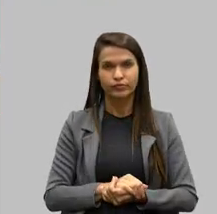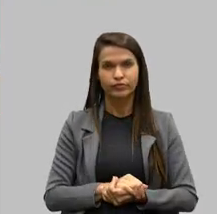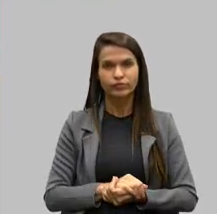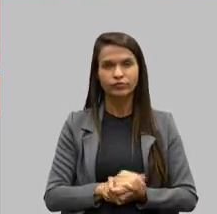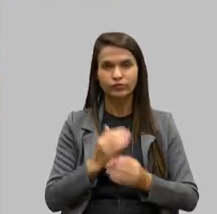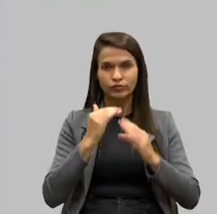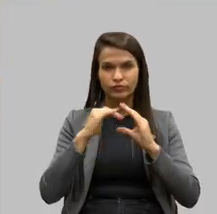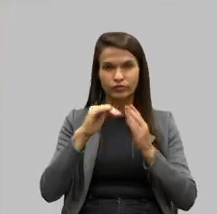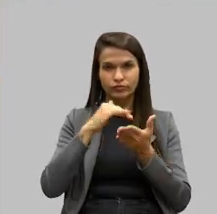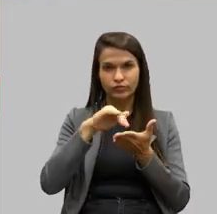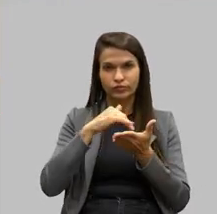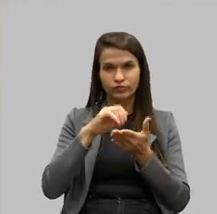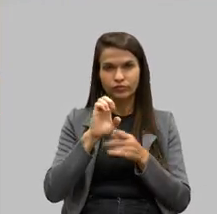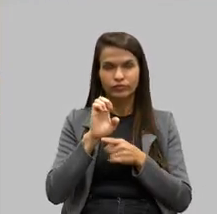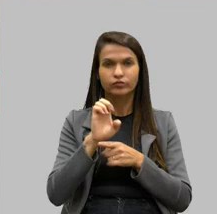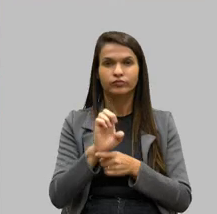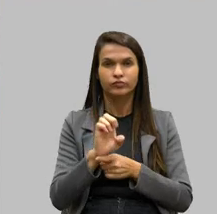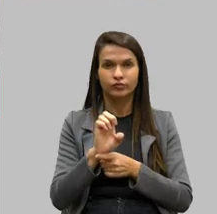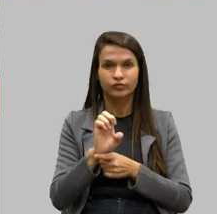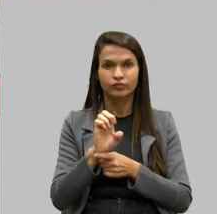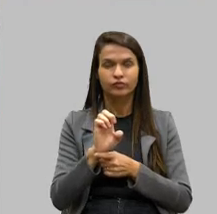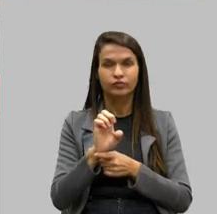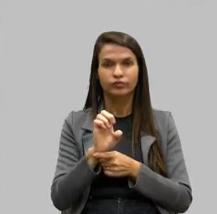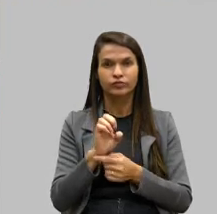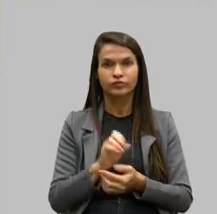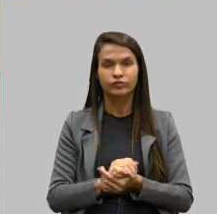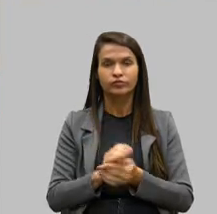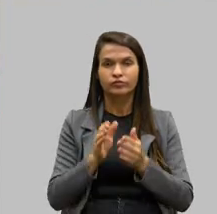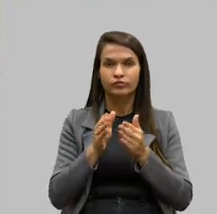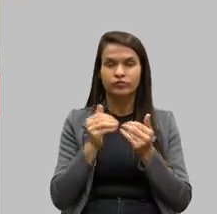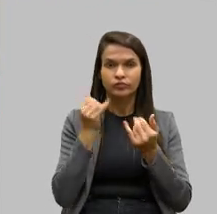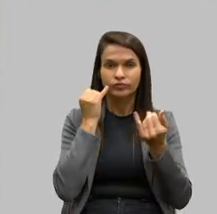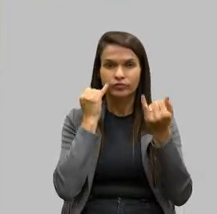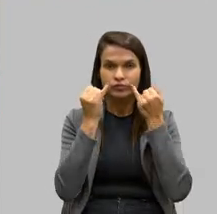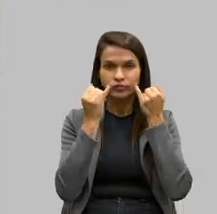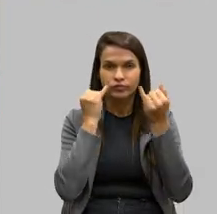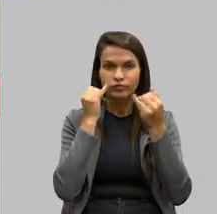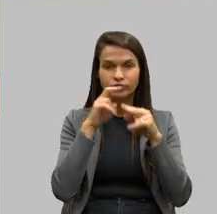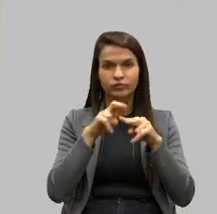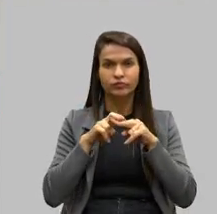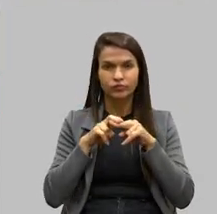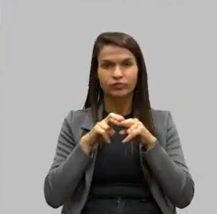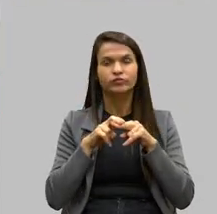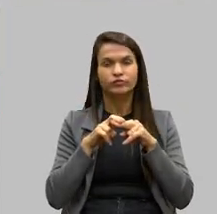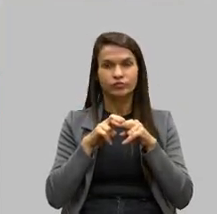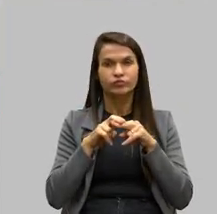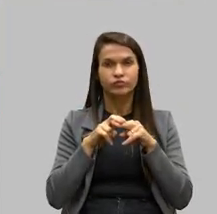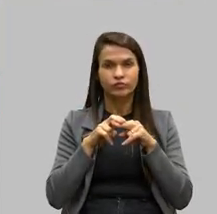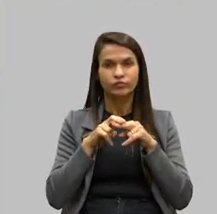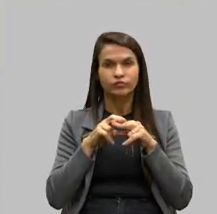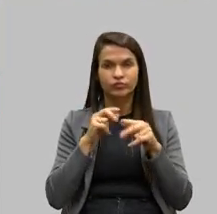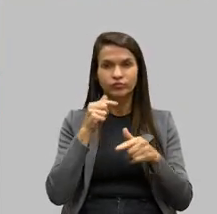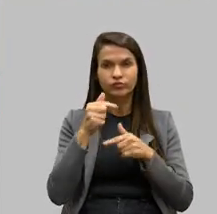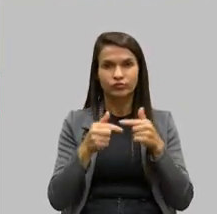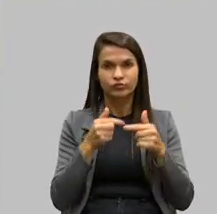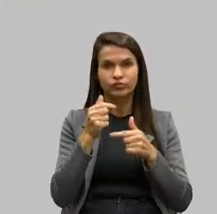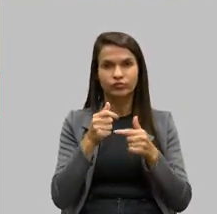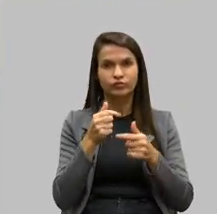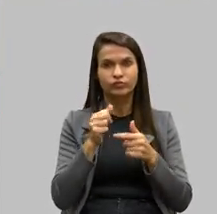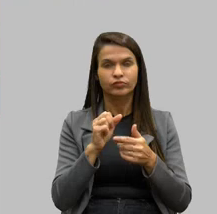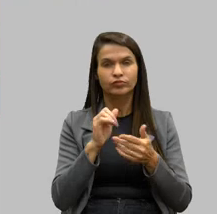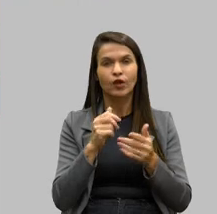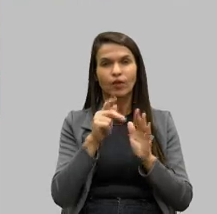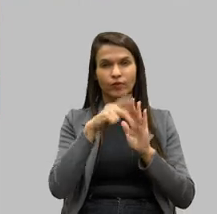encaminhada ao secretário de Estado, pedido de informações sobre o posicionamento da Secretaria de Estado da Educação a respeito do